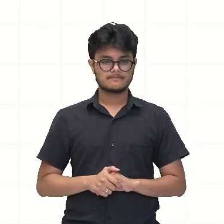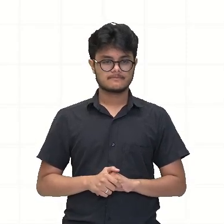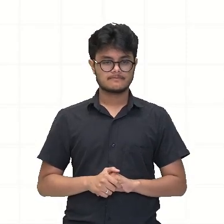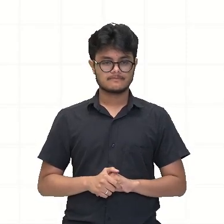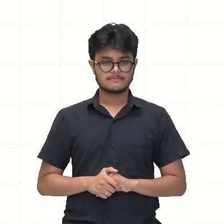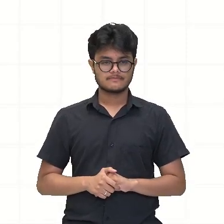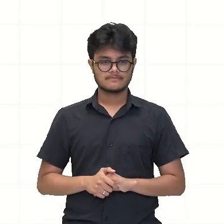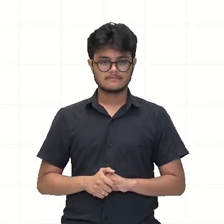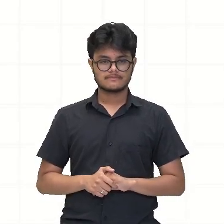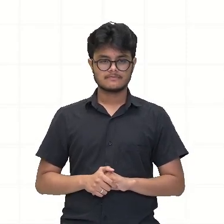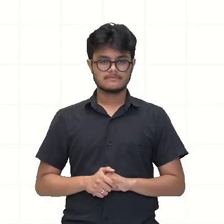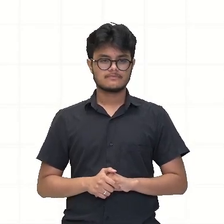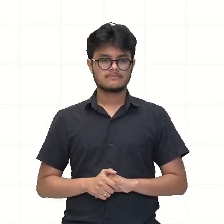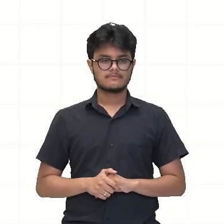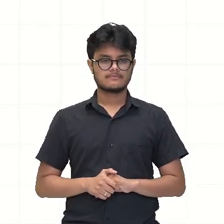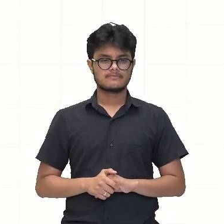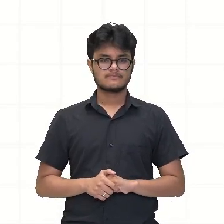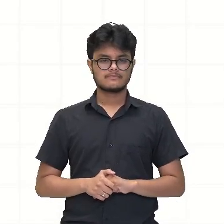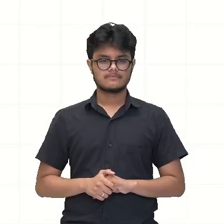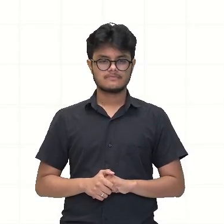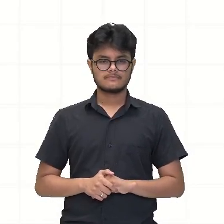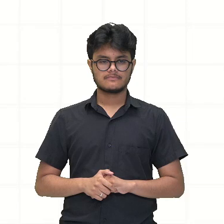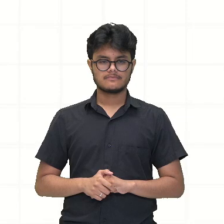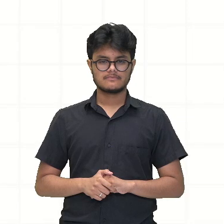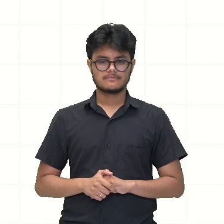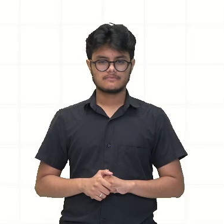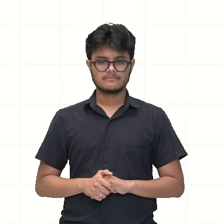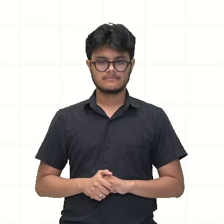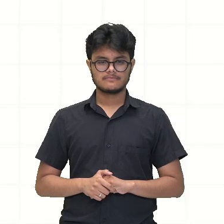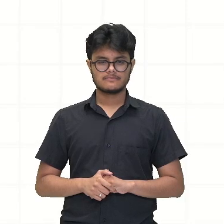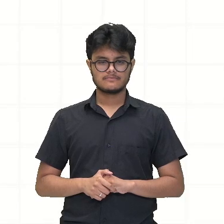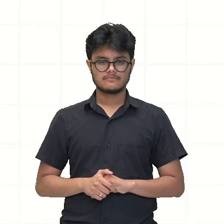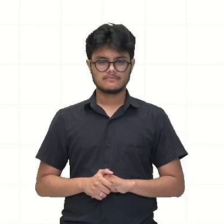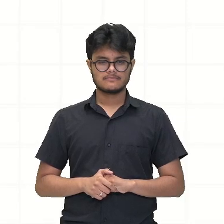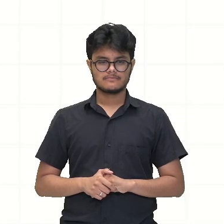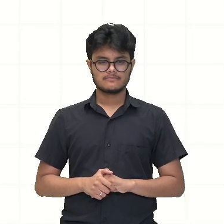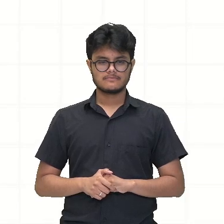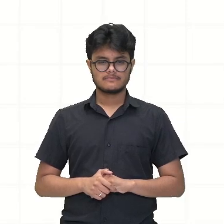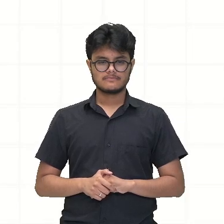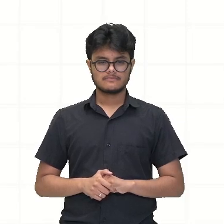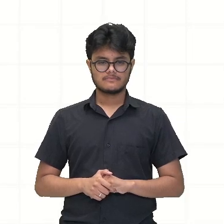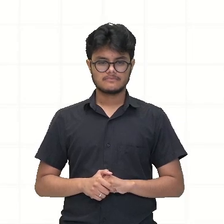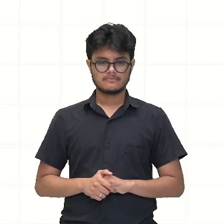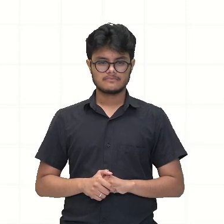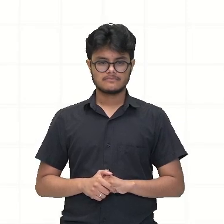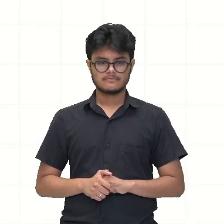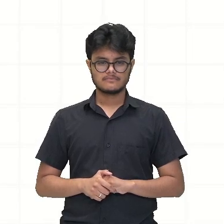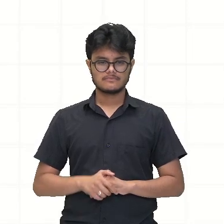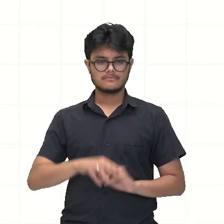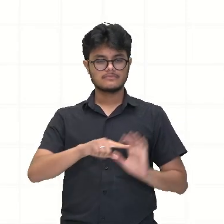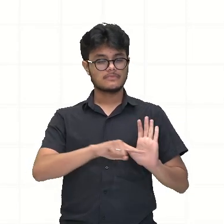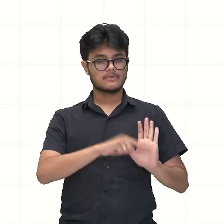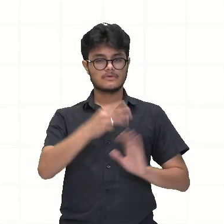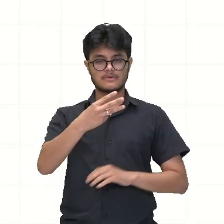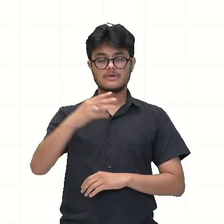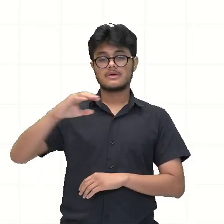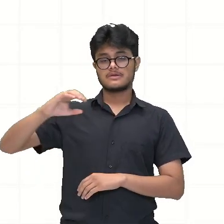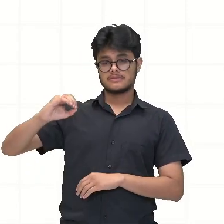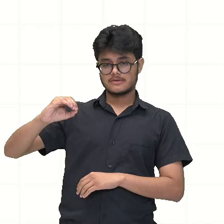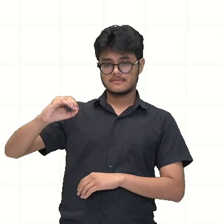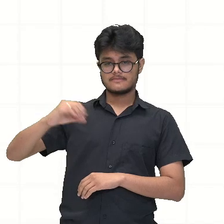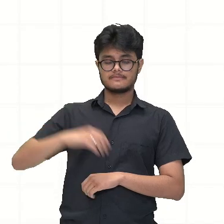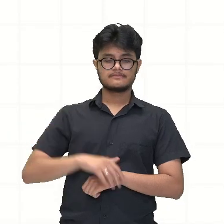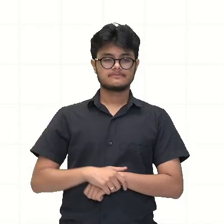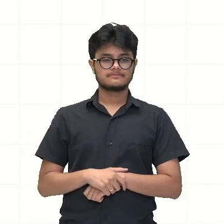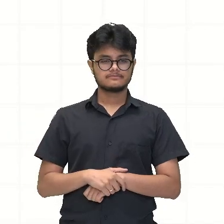é ainda, é menos 3. Por quê? Quando eu tenho menos 3 no x, o meu y é 0. Por